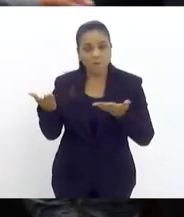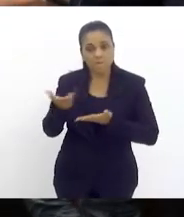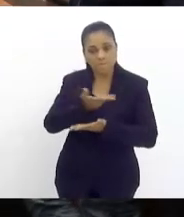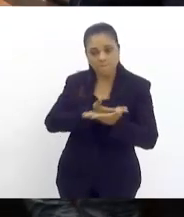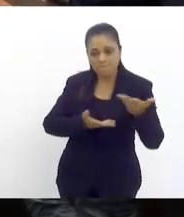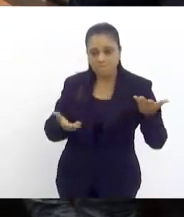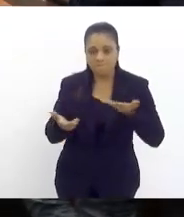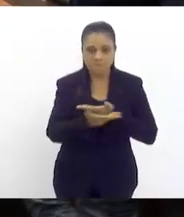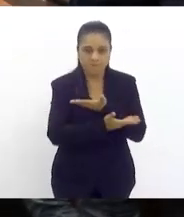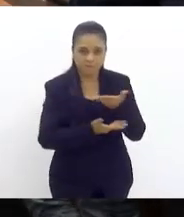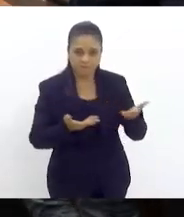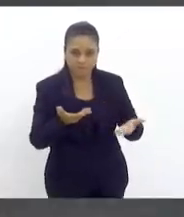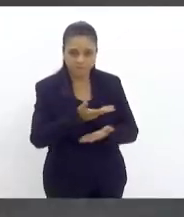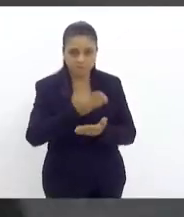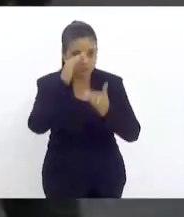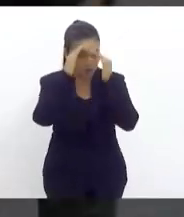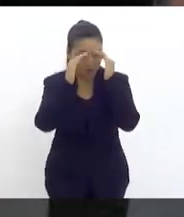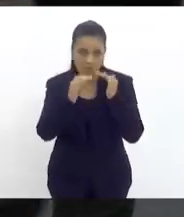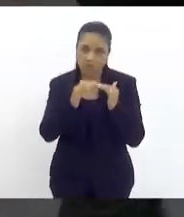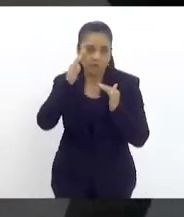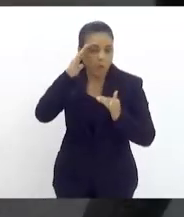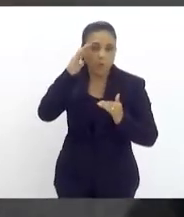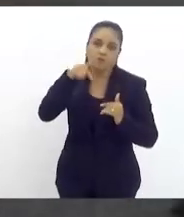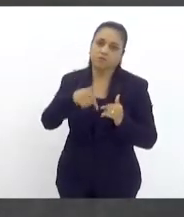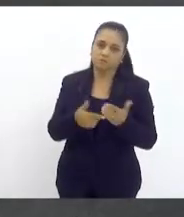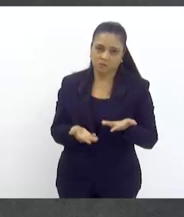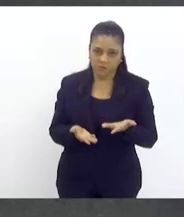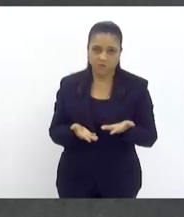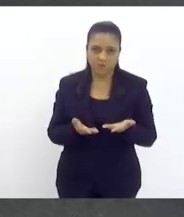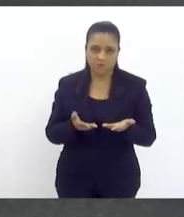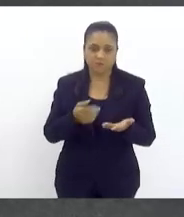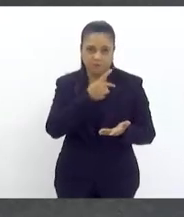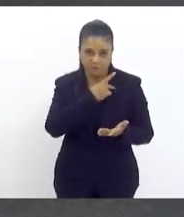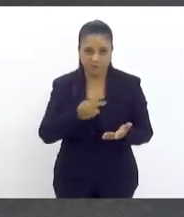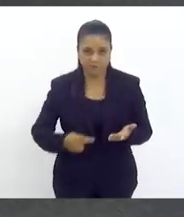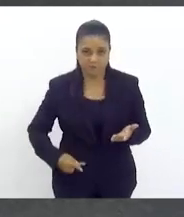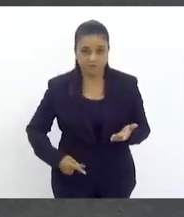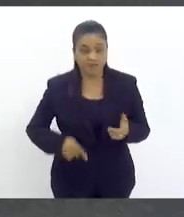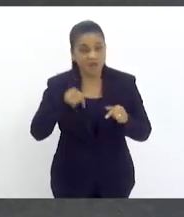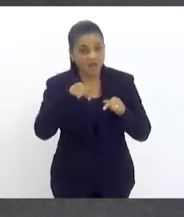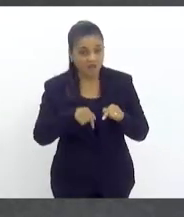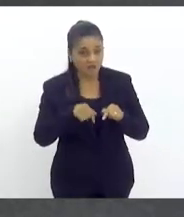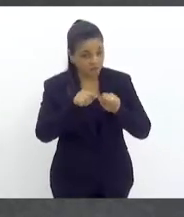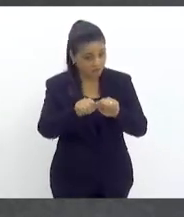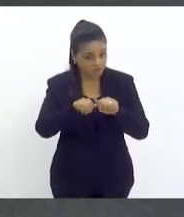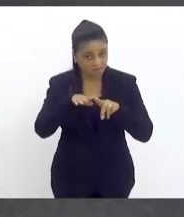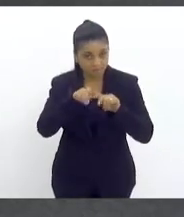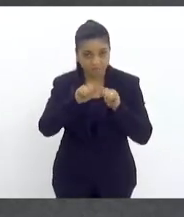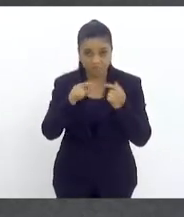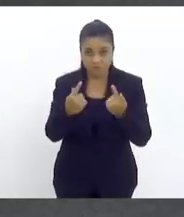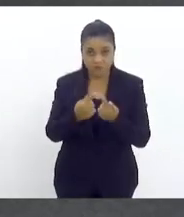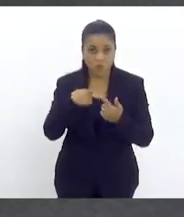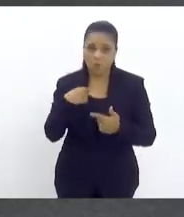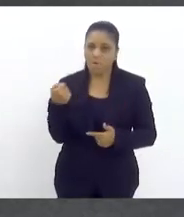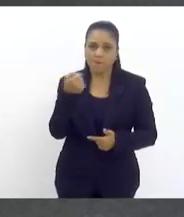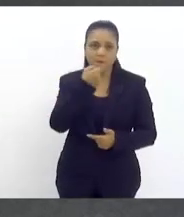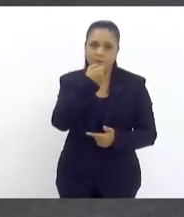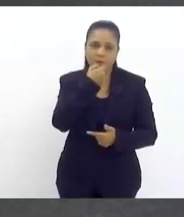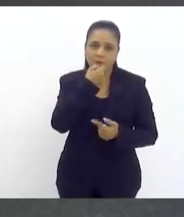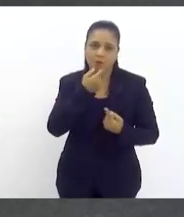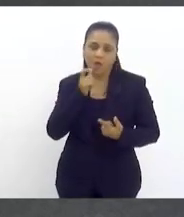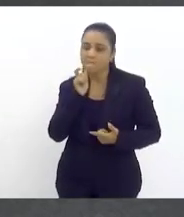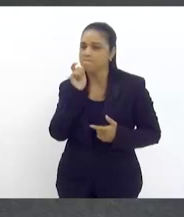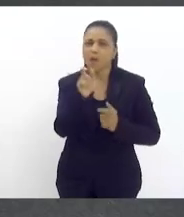de respeito, que, para mim, é o central, entendeu, senhor presidente? Porque aqui eu não uso o microfone para ofender